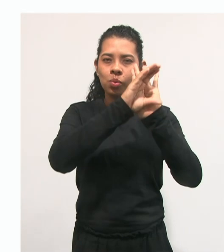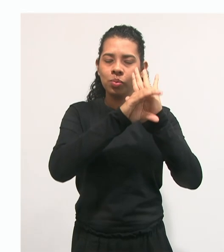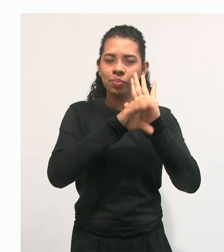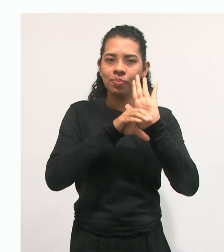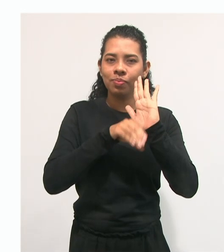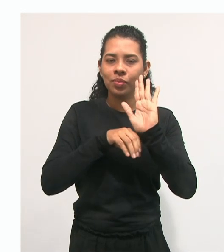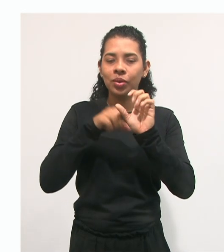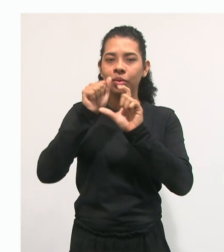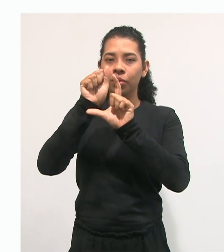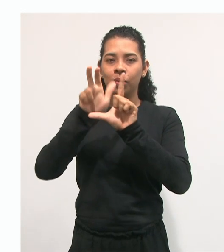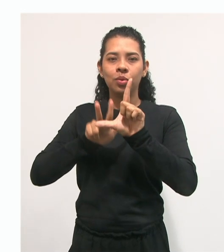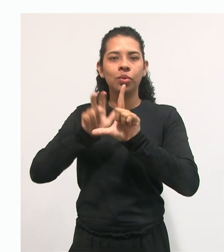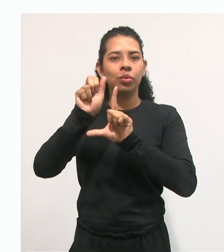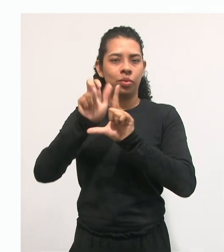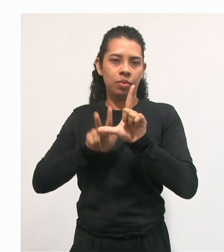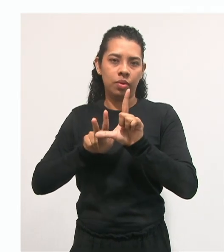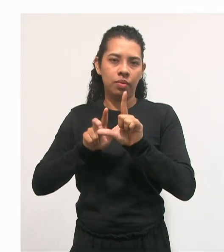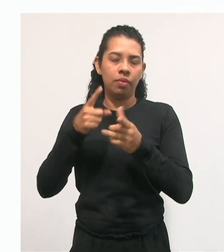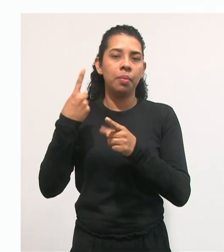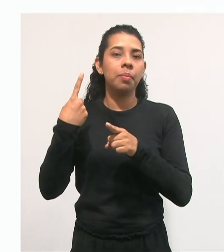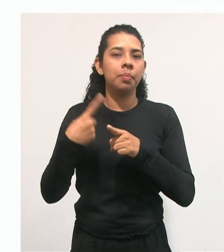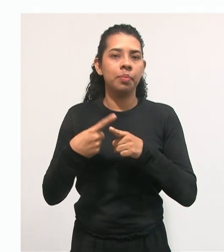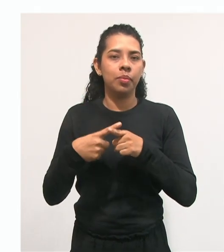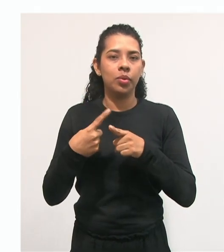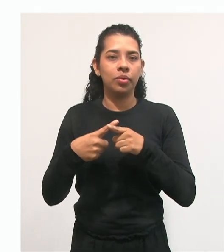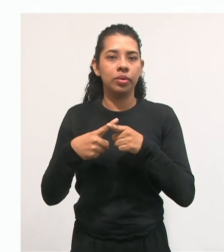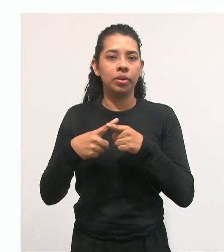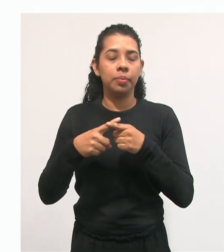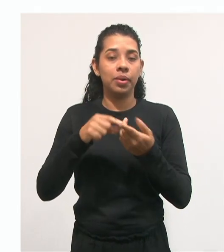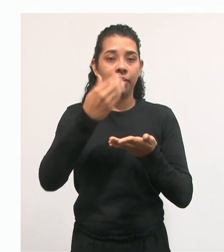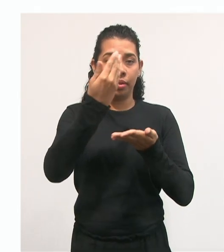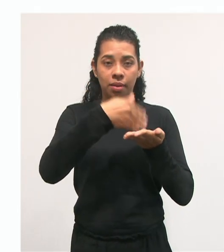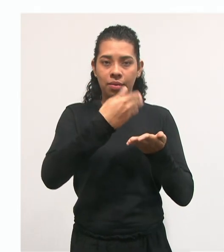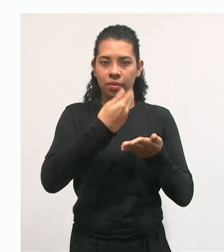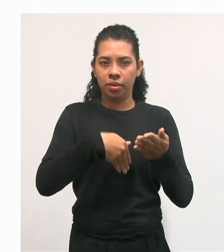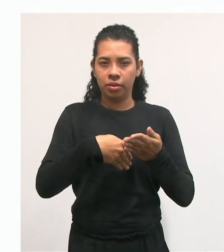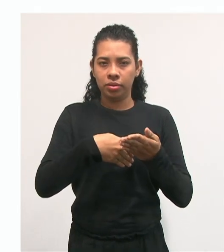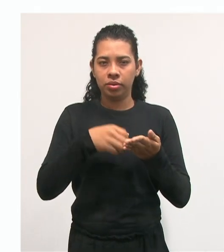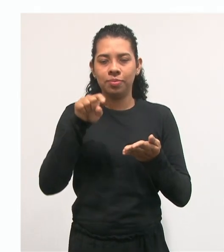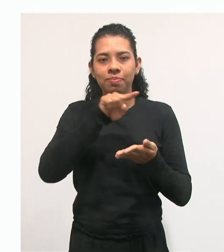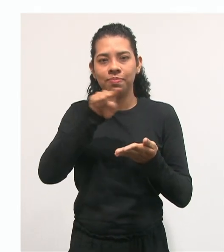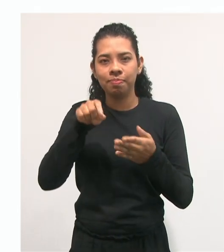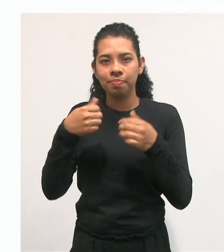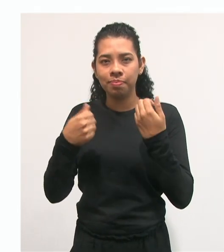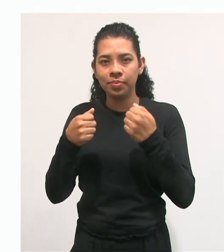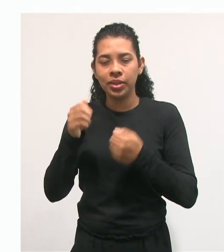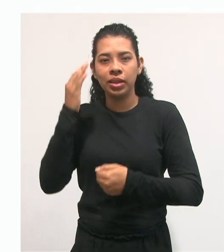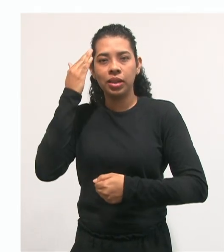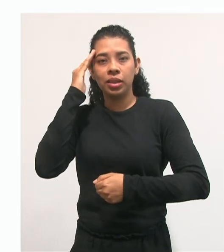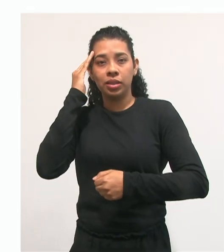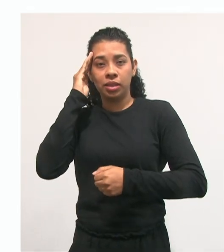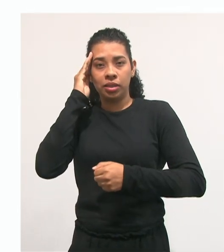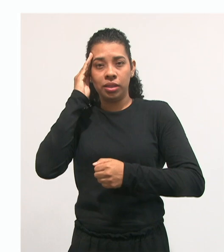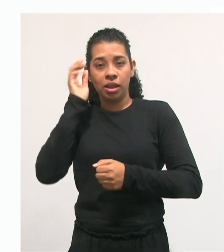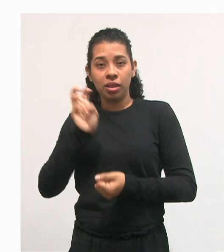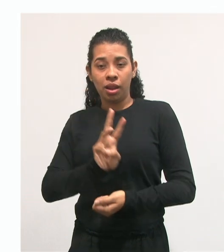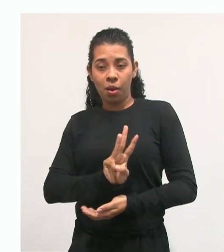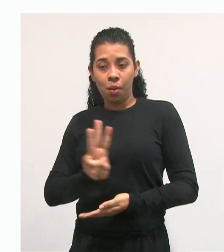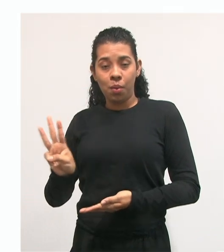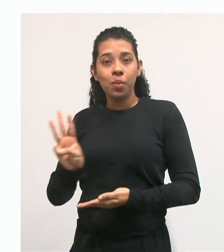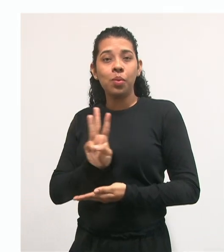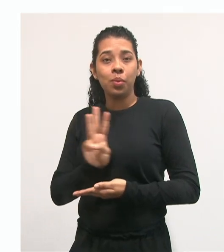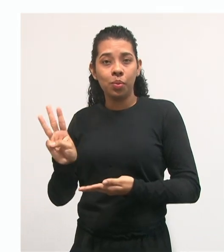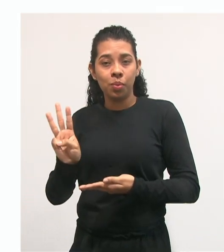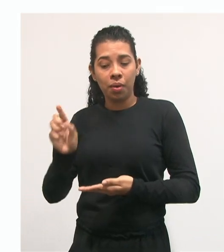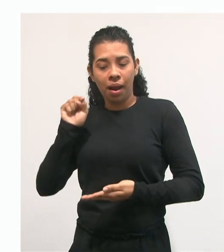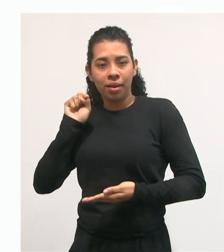virtual de aprendizagem. Por quê? Porque nessa nossa avaliação, você vai ter que acessar este site aqui, que já